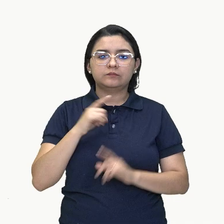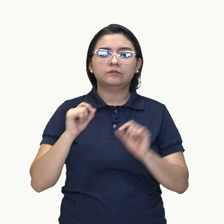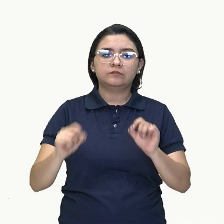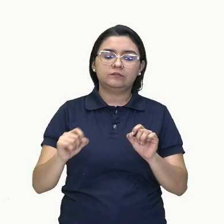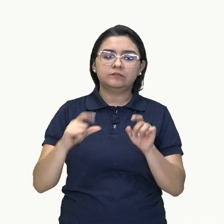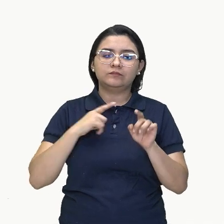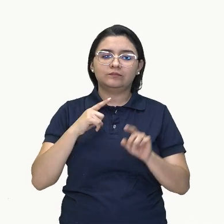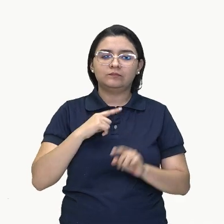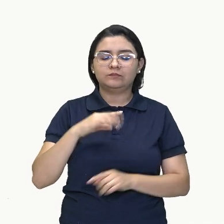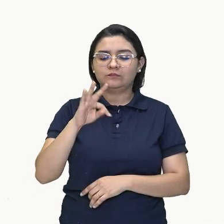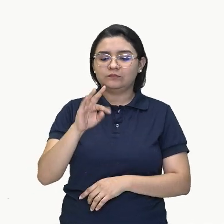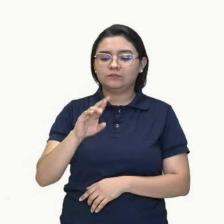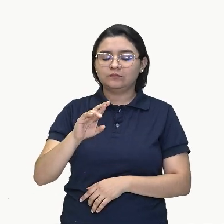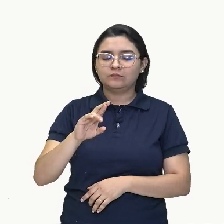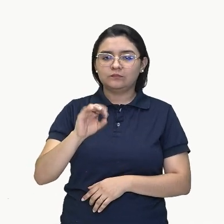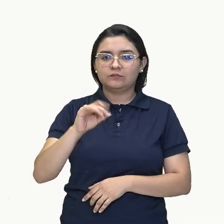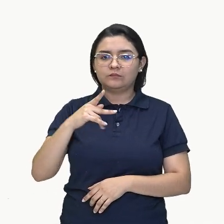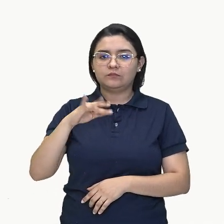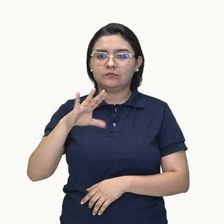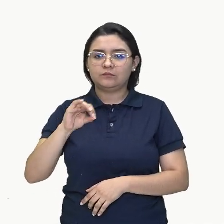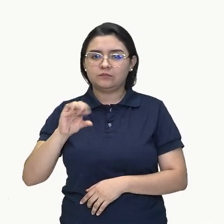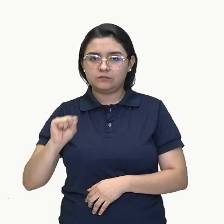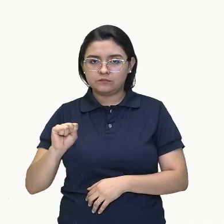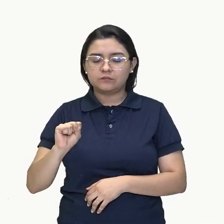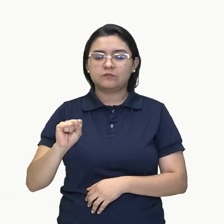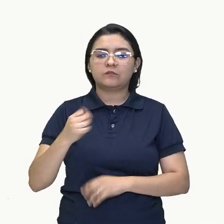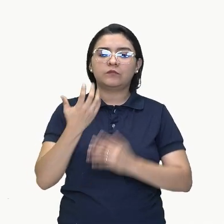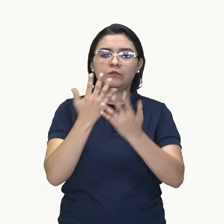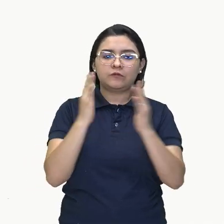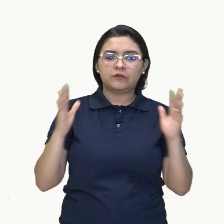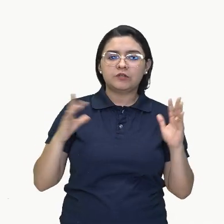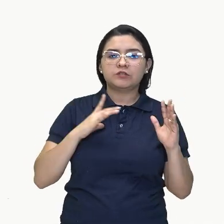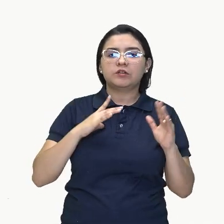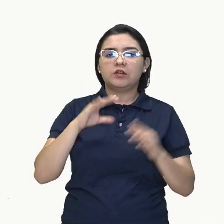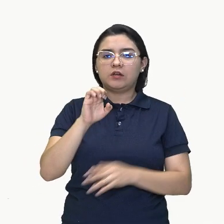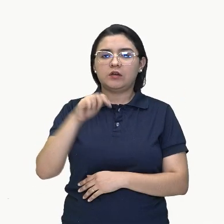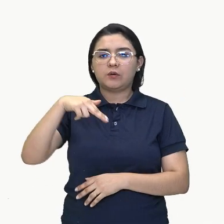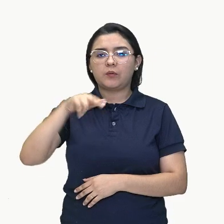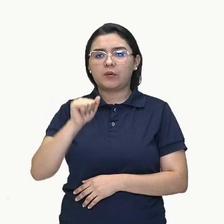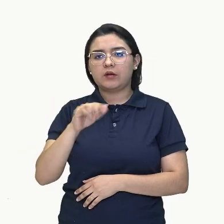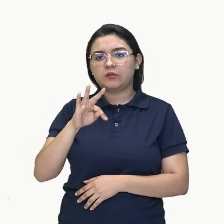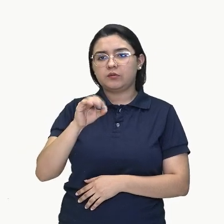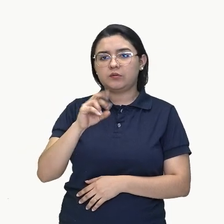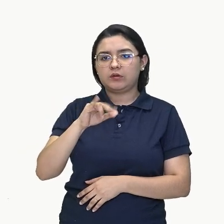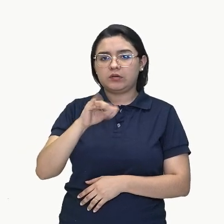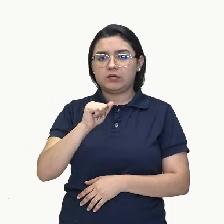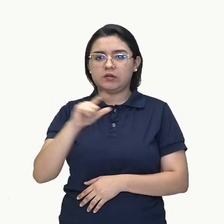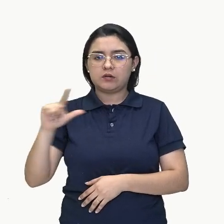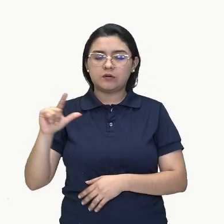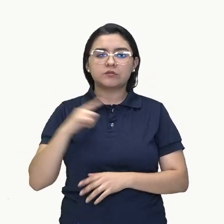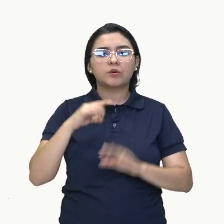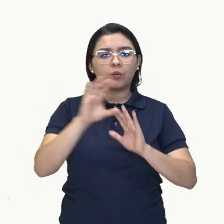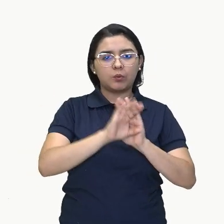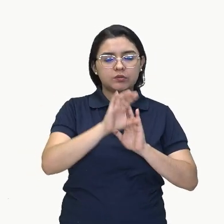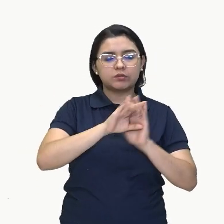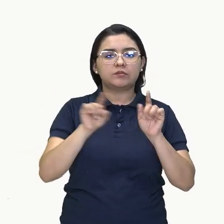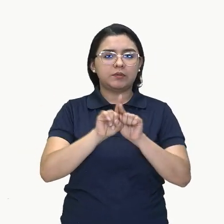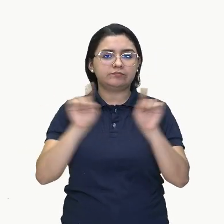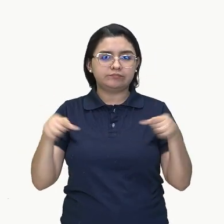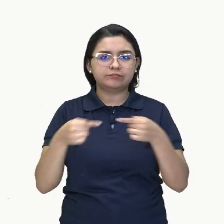né? Alguns chamam aí de floresta equatorial, floresta tropical, mas são conceitos que também